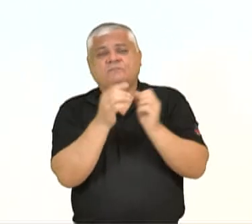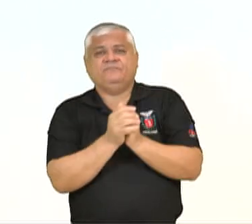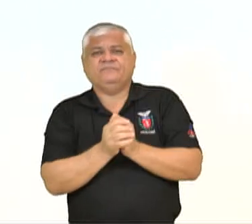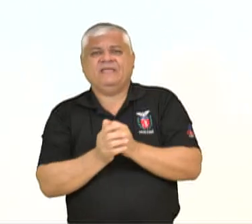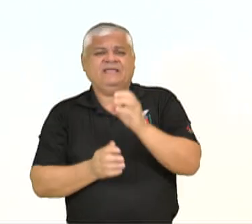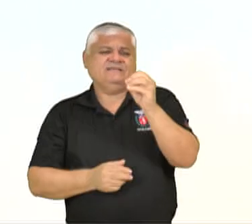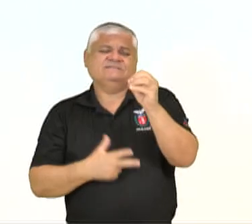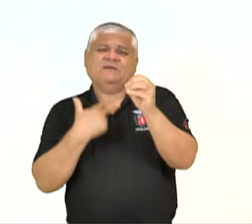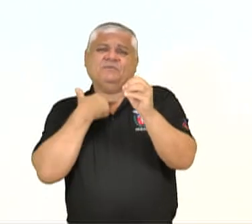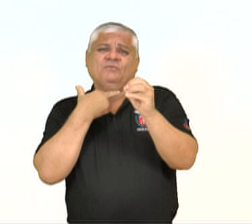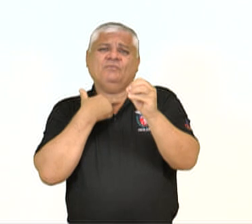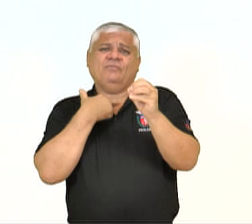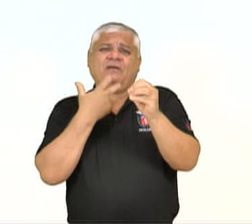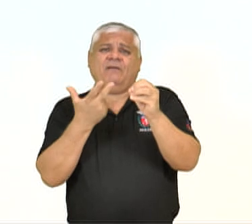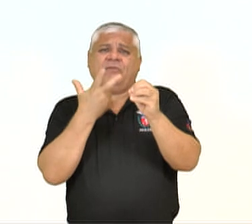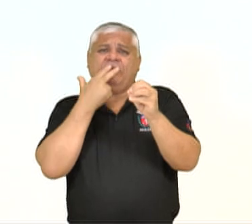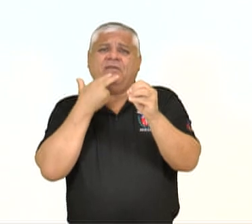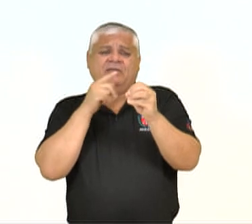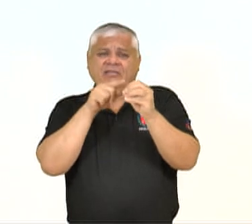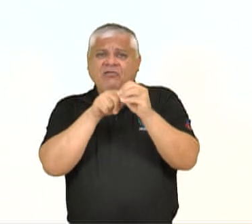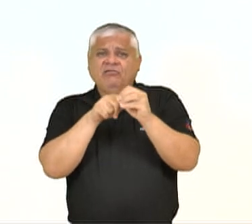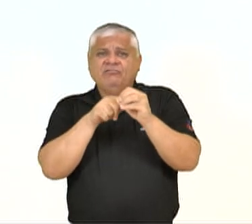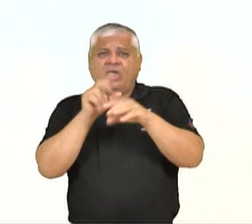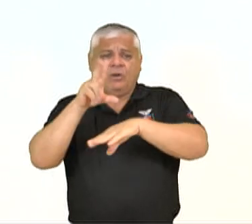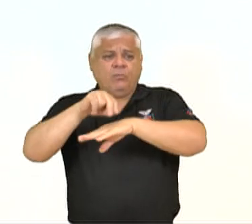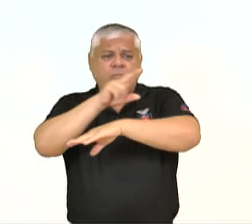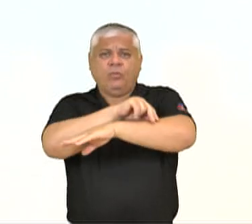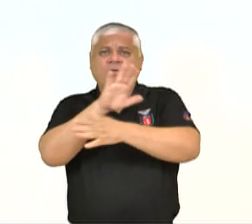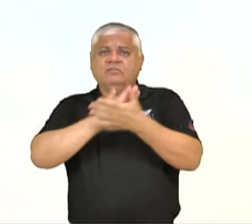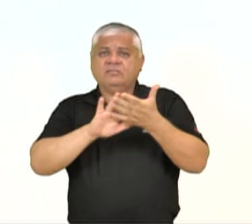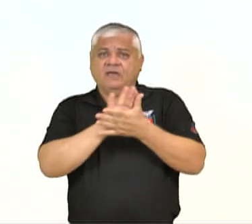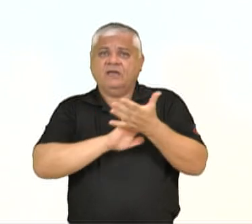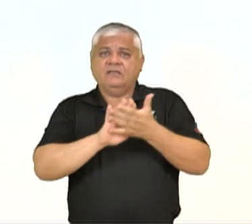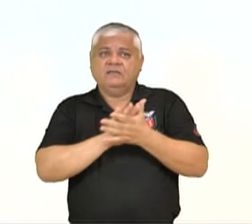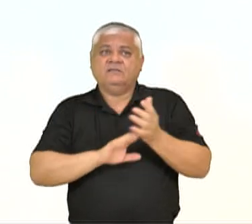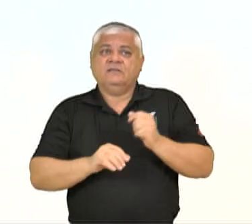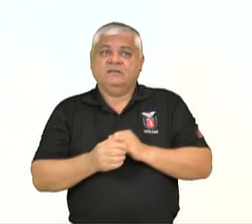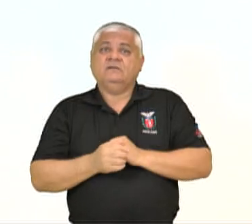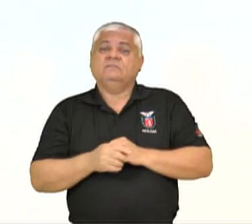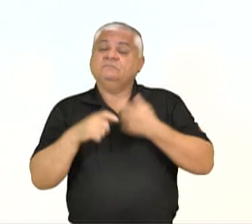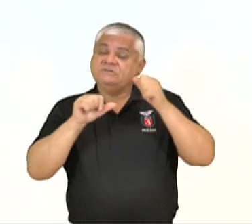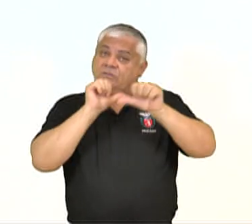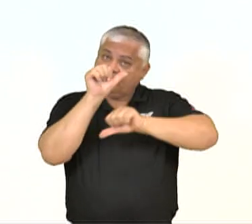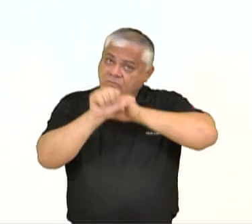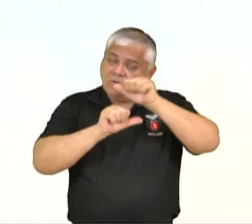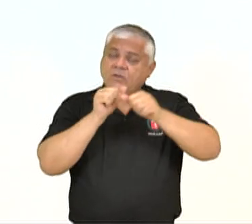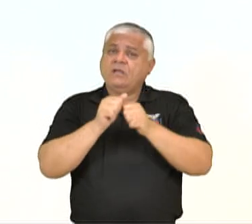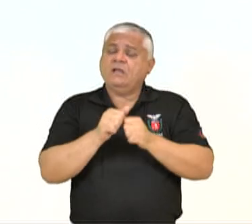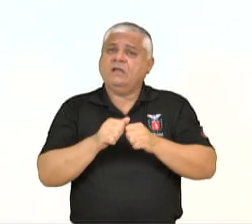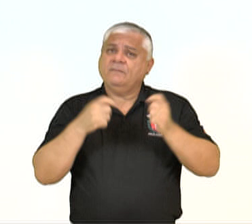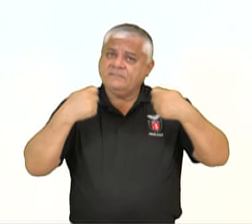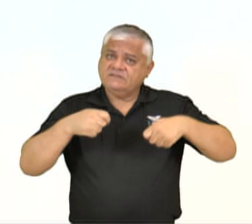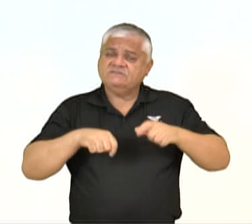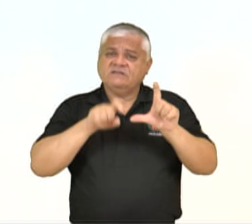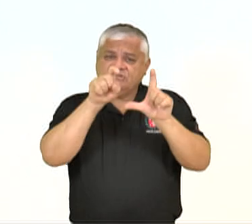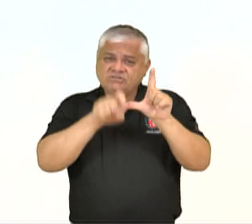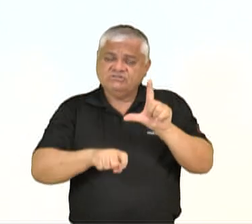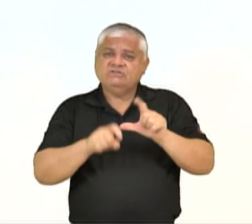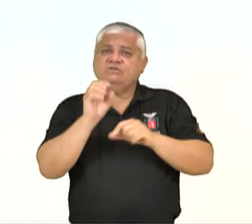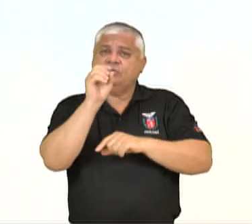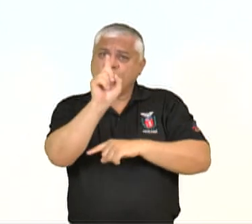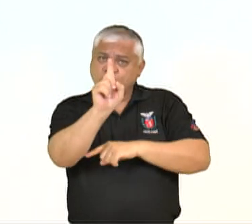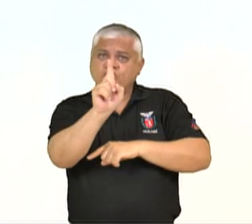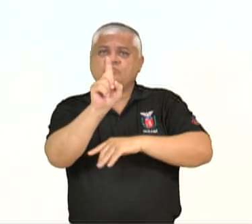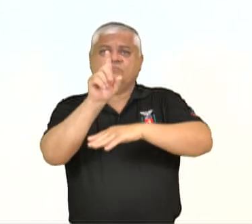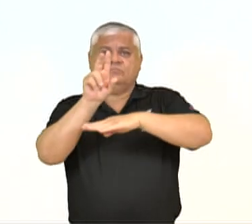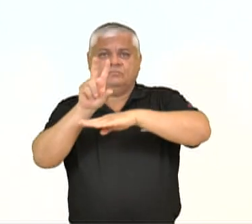zero, ele nem saiu, né? Ele nem fez o movimento, nem pulou. E aqui no caso, né, como uma das possibilidades de resultado é 1, é esse 1